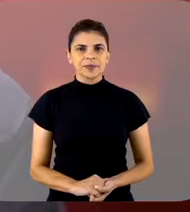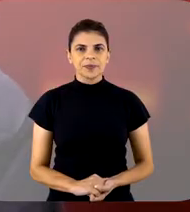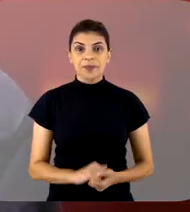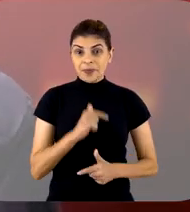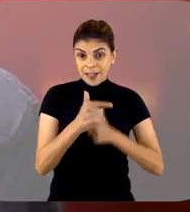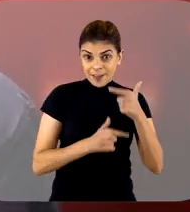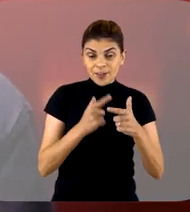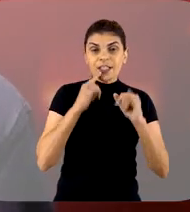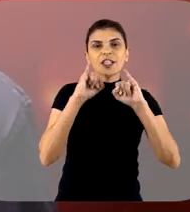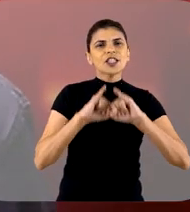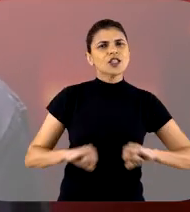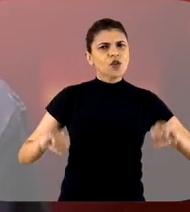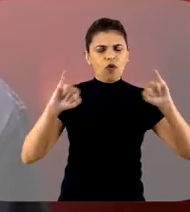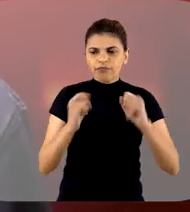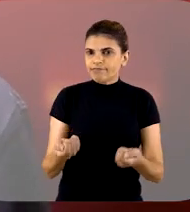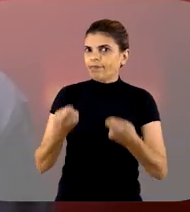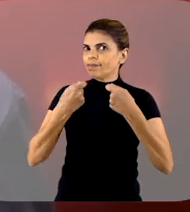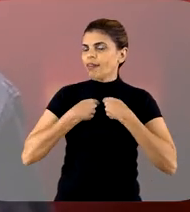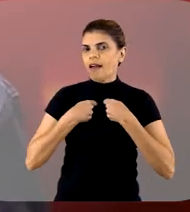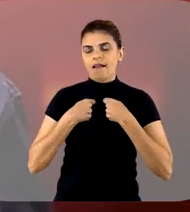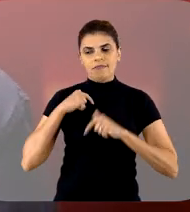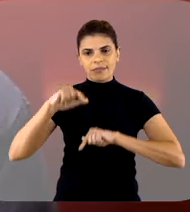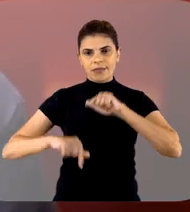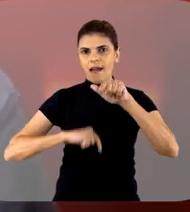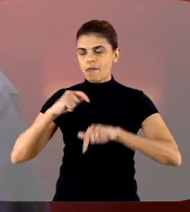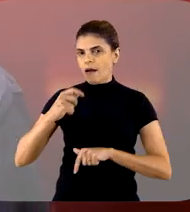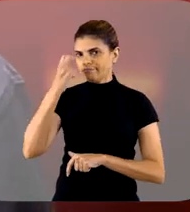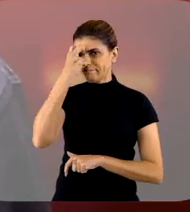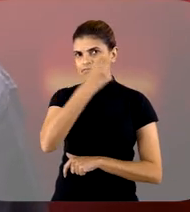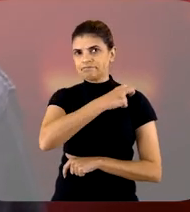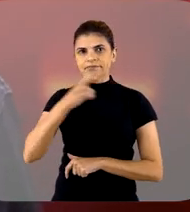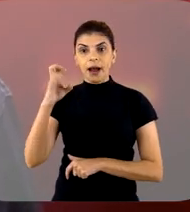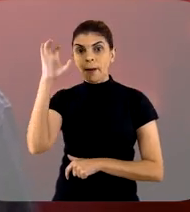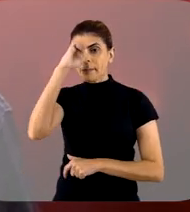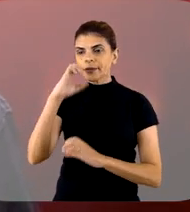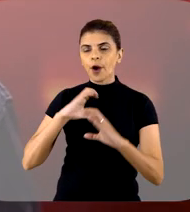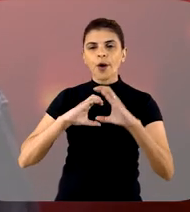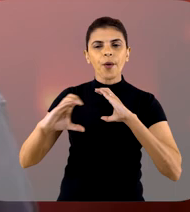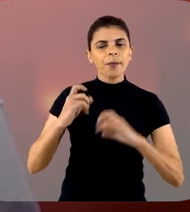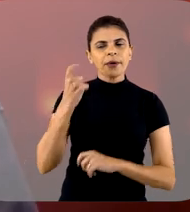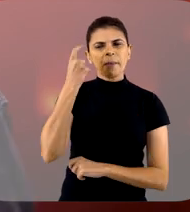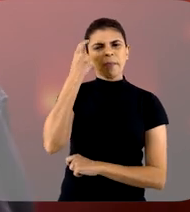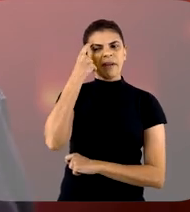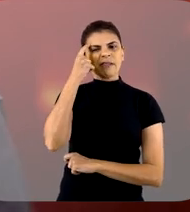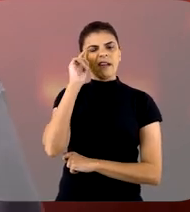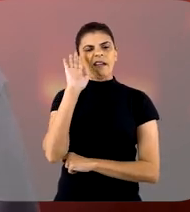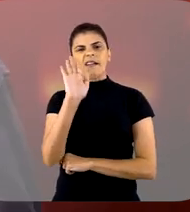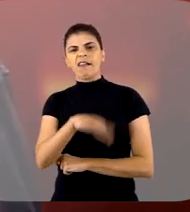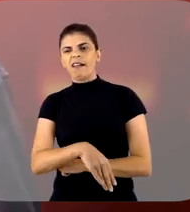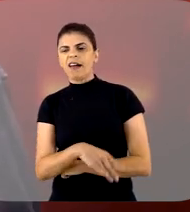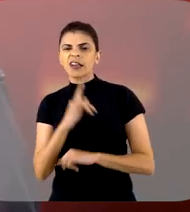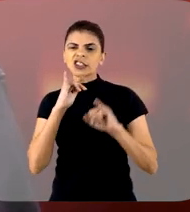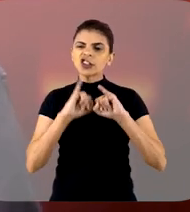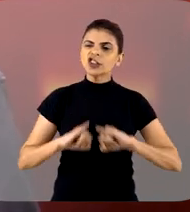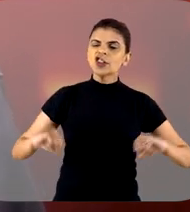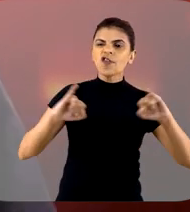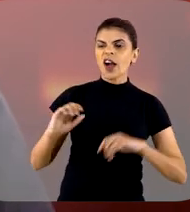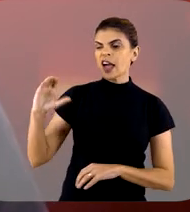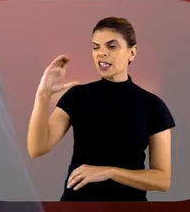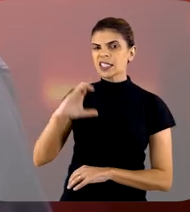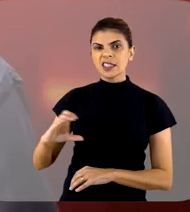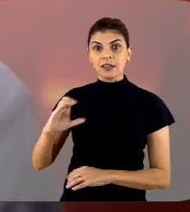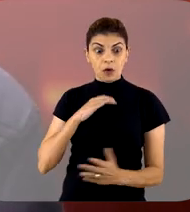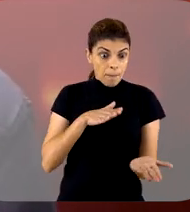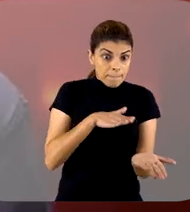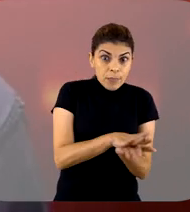As atividades de divulgação trouxeram muitos benefícios para a minha carreira. O primeiro foi esse exercício de aprender a se comunicar. Quando a gente pensa em divulgar ciência, mas quando a